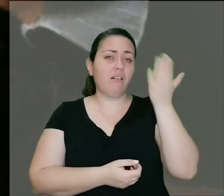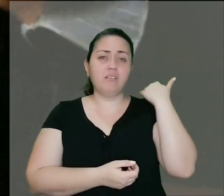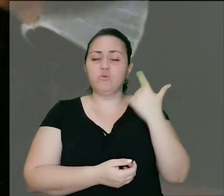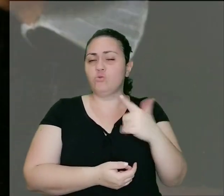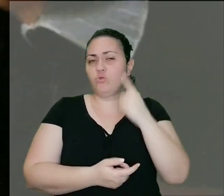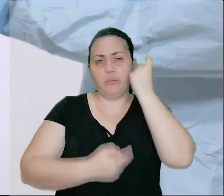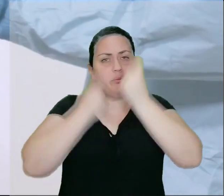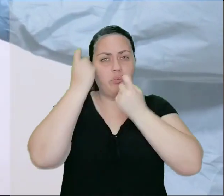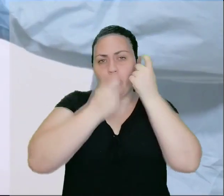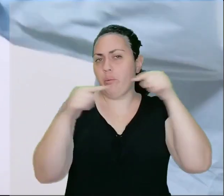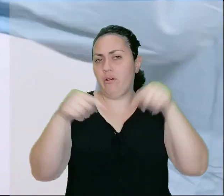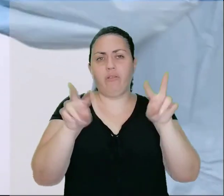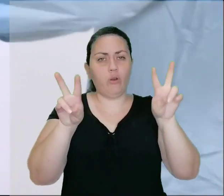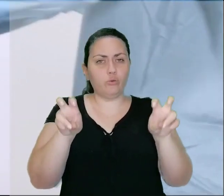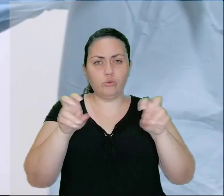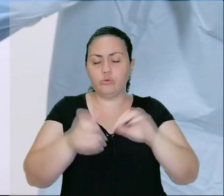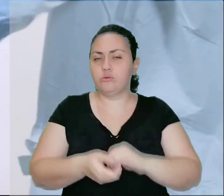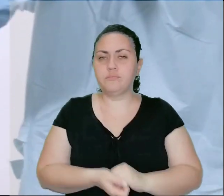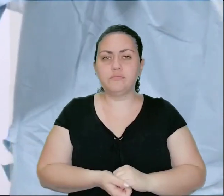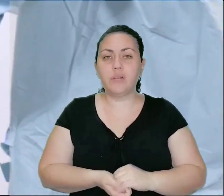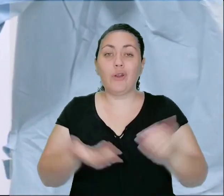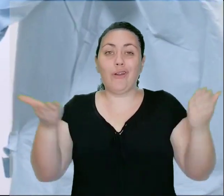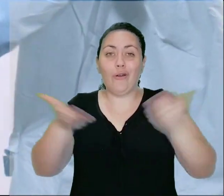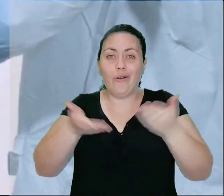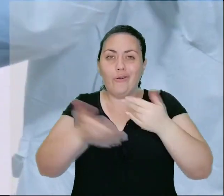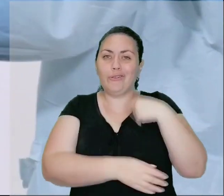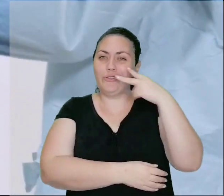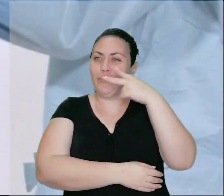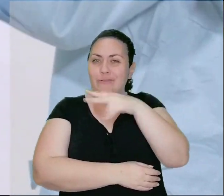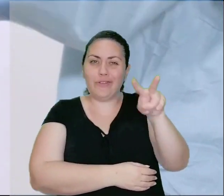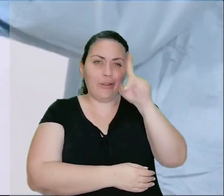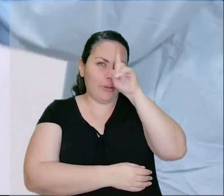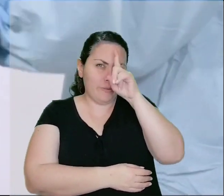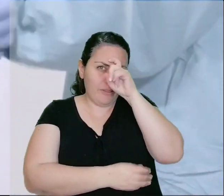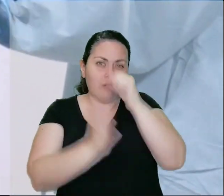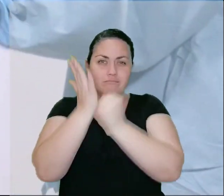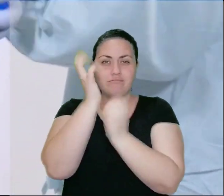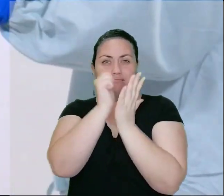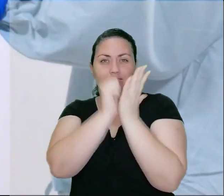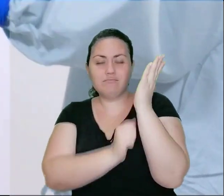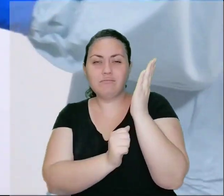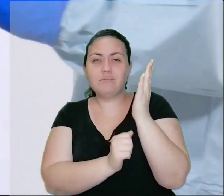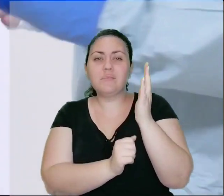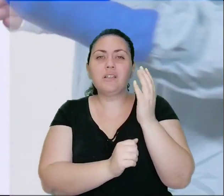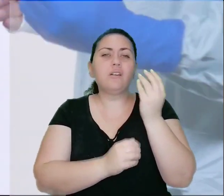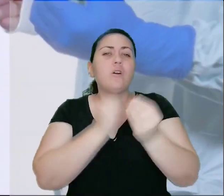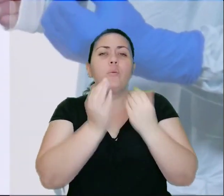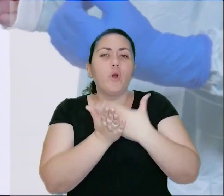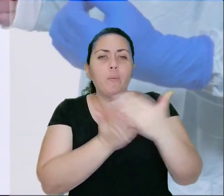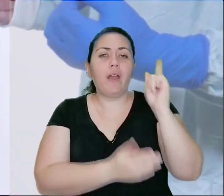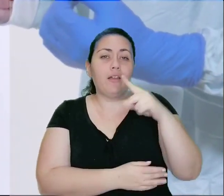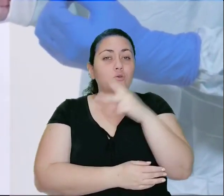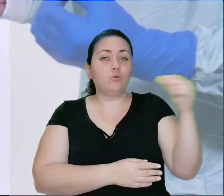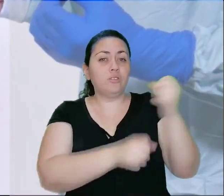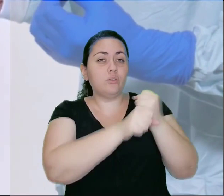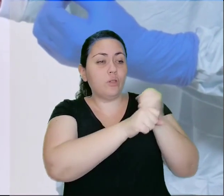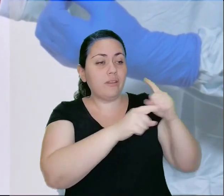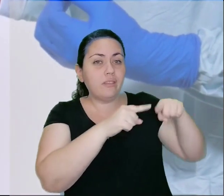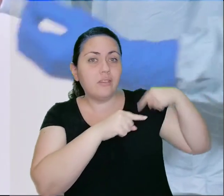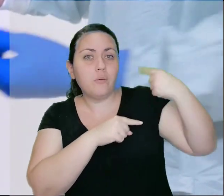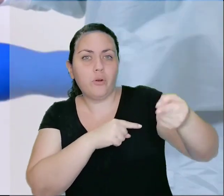tinha muita preocupação com isso. As luvas de borracha que vemos hoje nos procedimentos e nas cirurgias só foram adotados mais de 200 anos